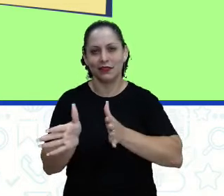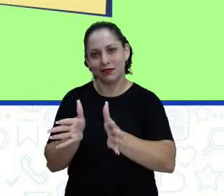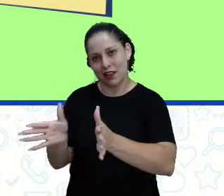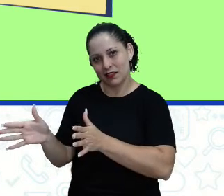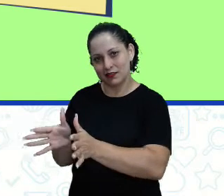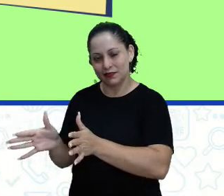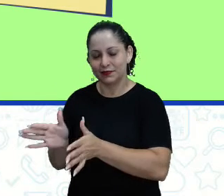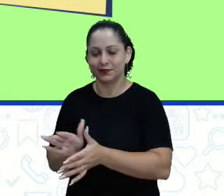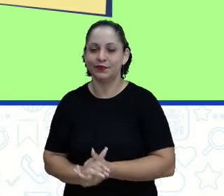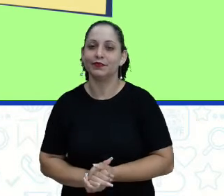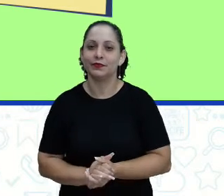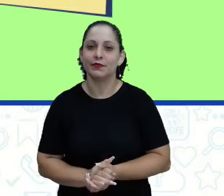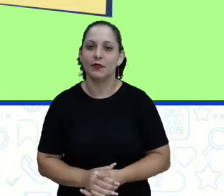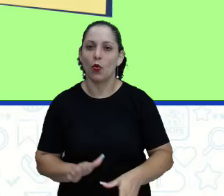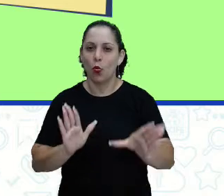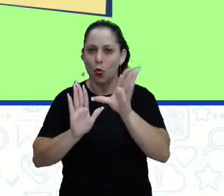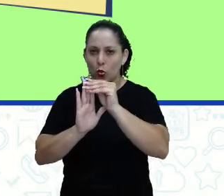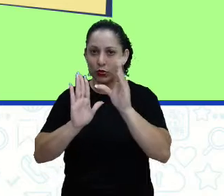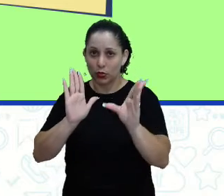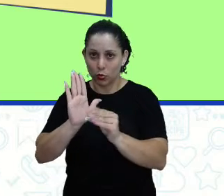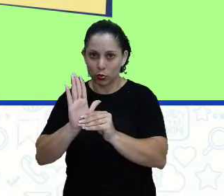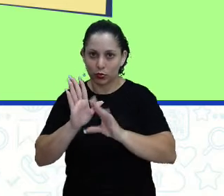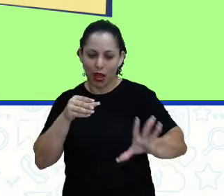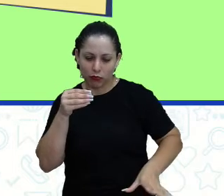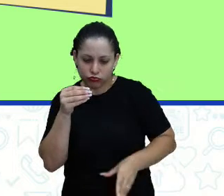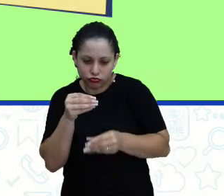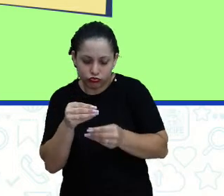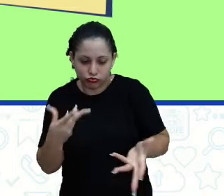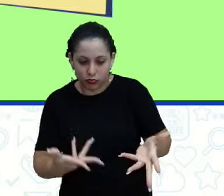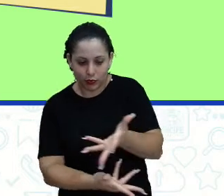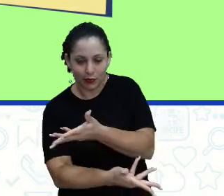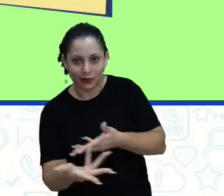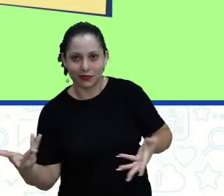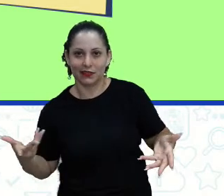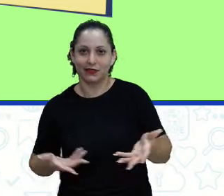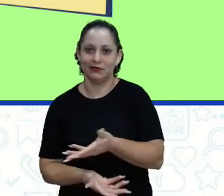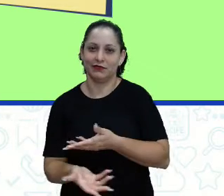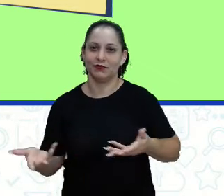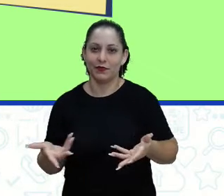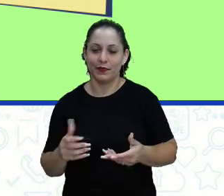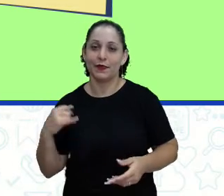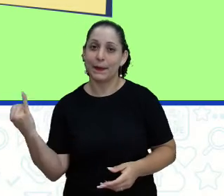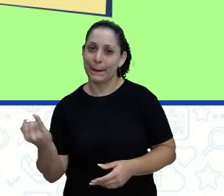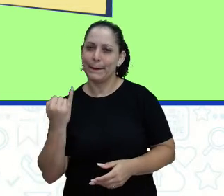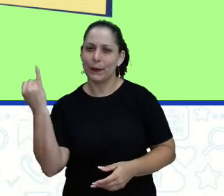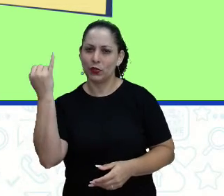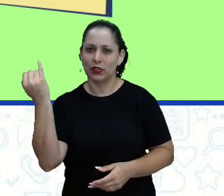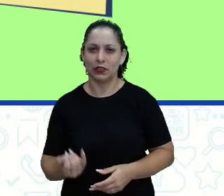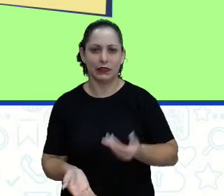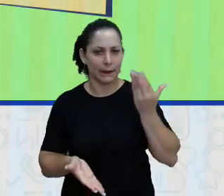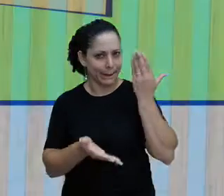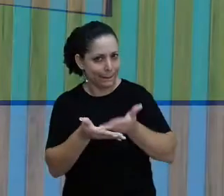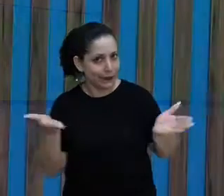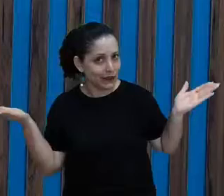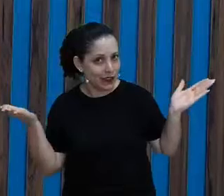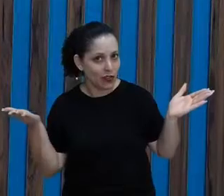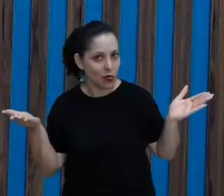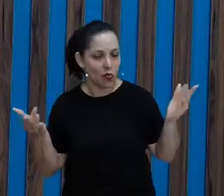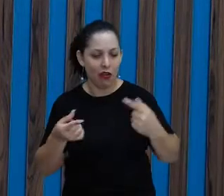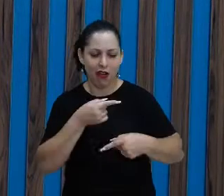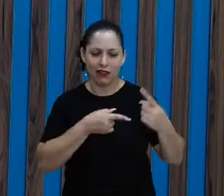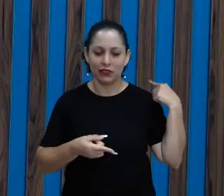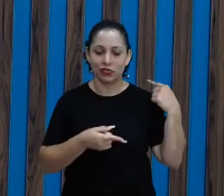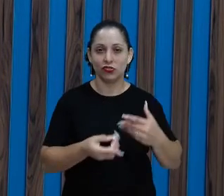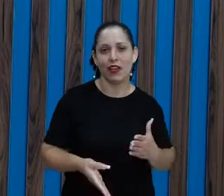Então, um conteúdo está aí complementando o outro, então é muito importante que se você não assistiu, você consiga ir lá